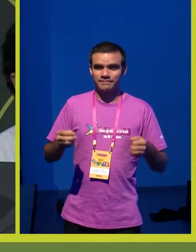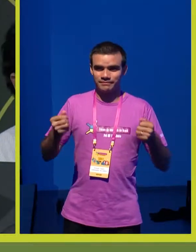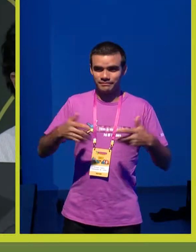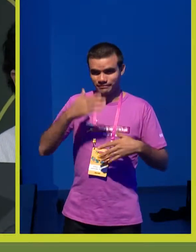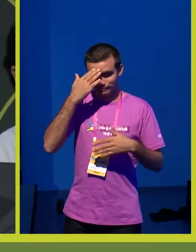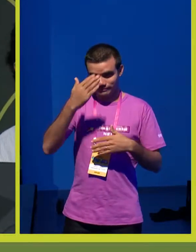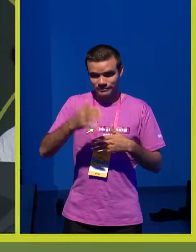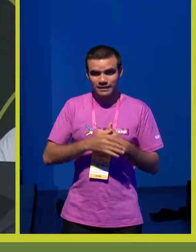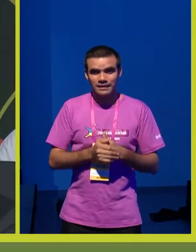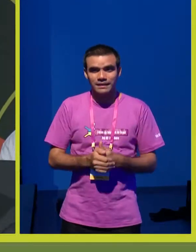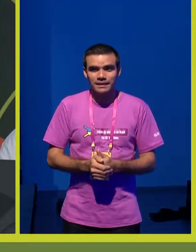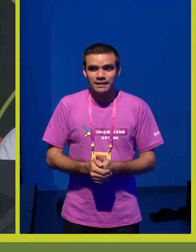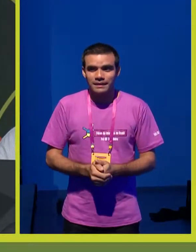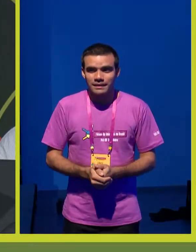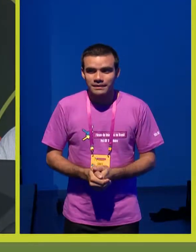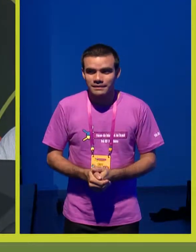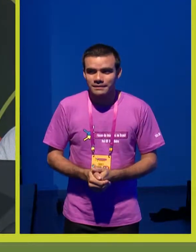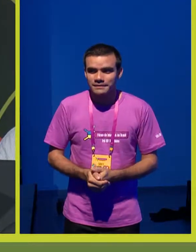obrigado a todos